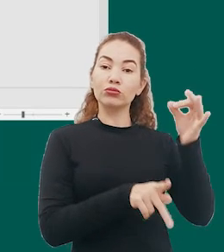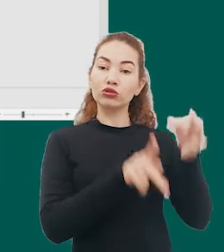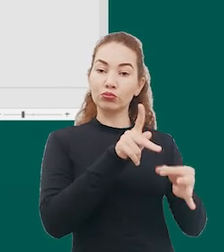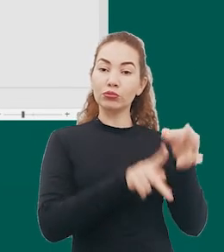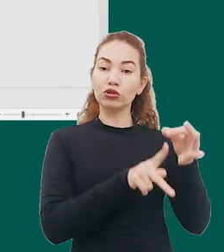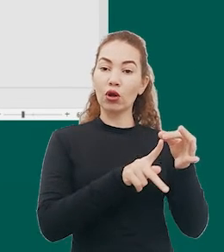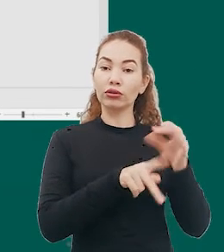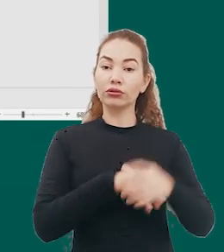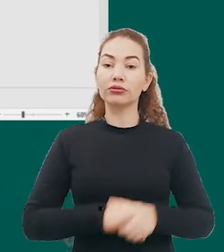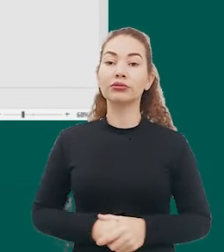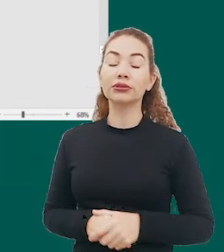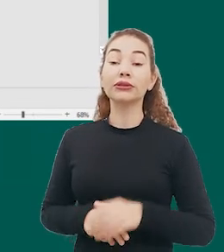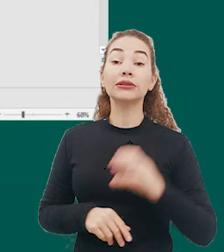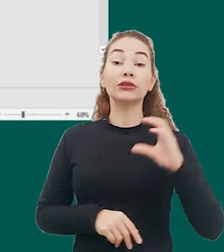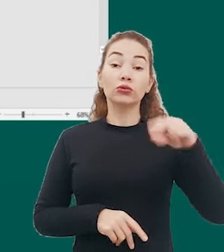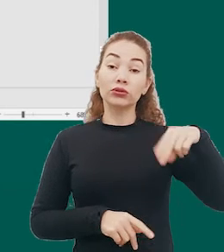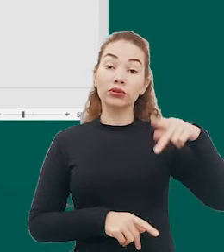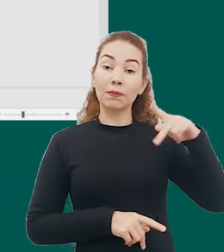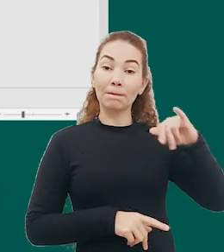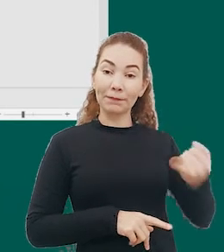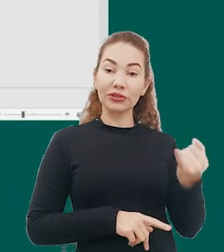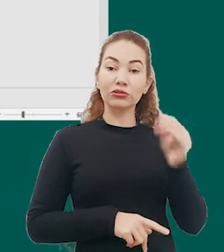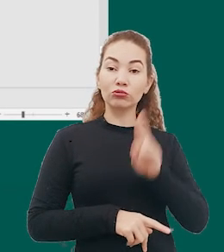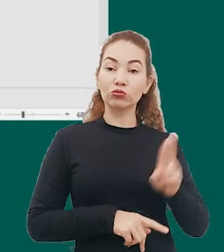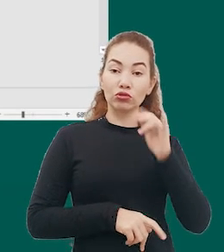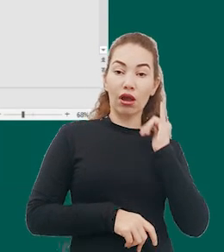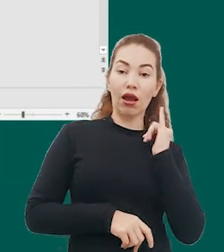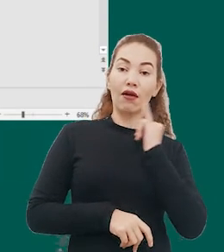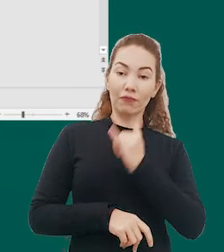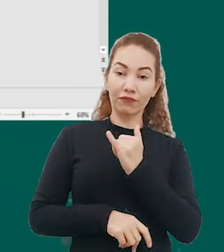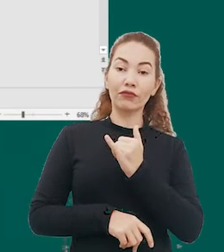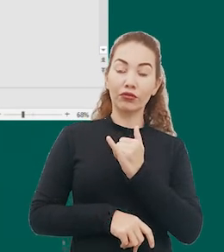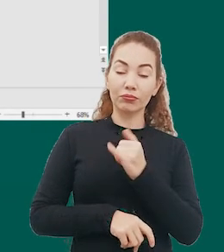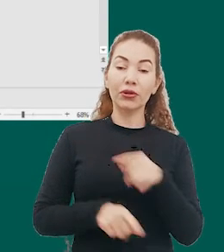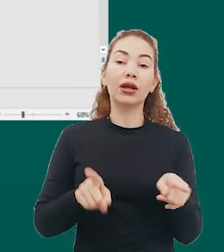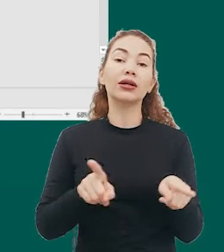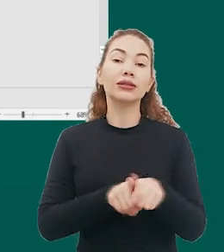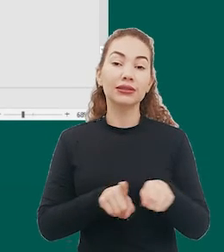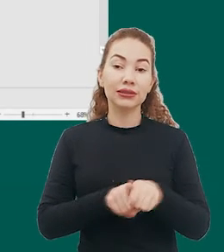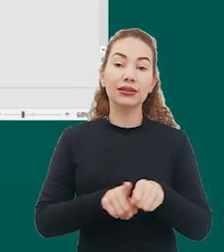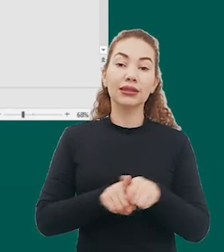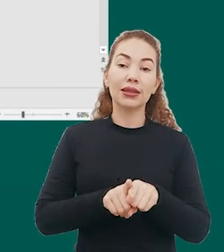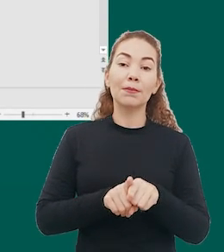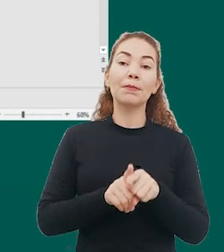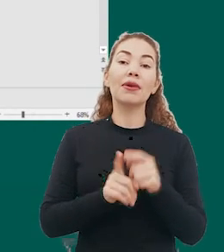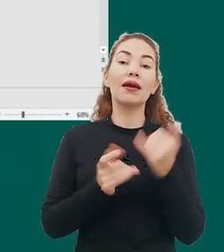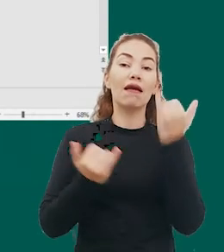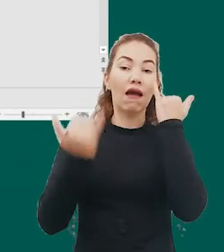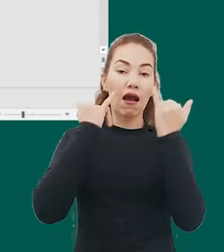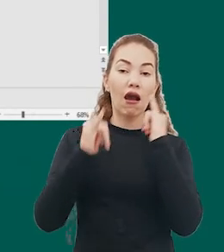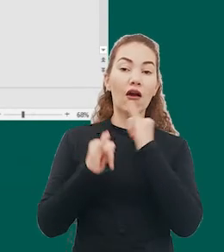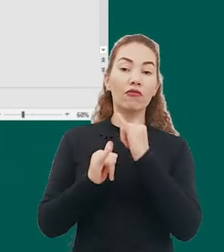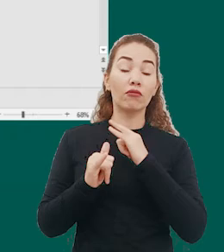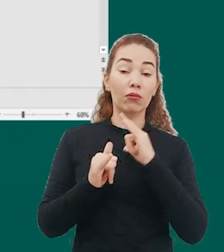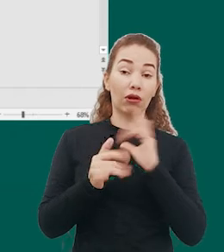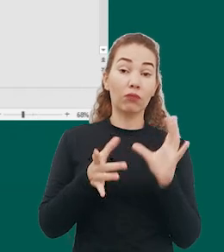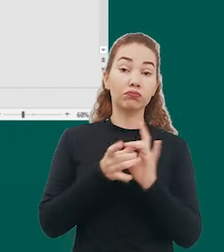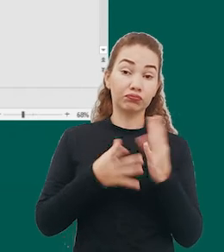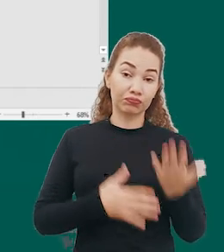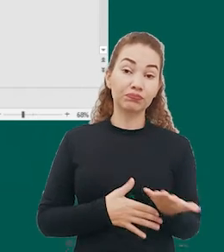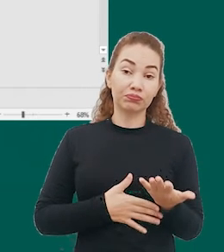jurídica. E o CNPJ, que nós iremos informar, bem como a informação correspondente,